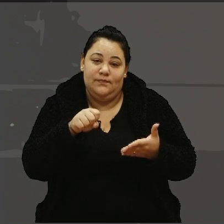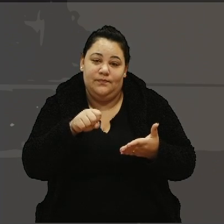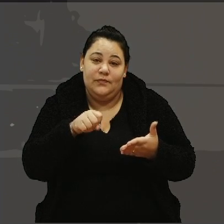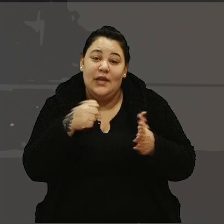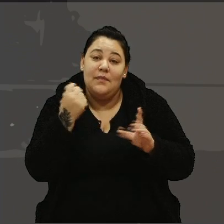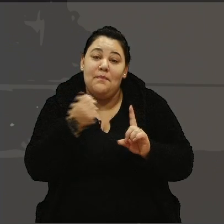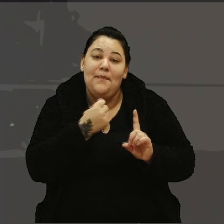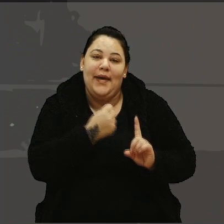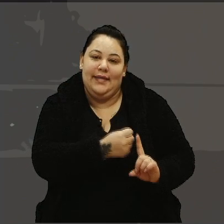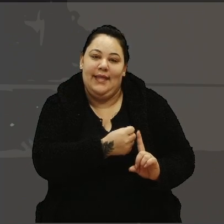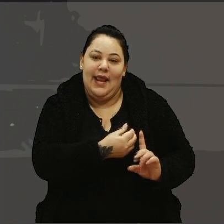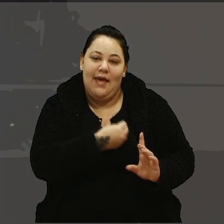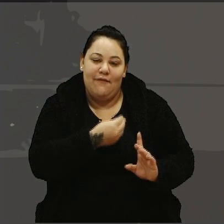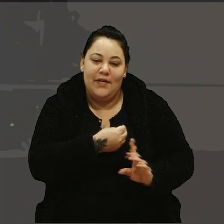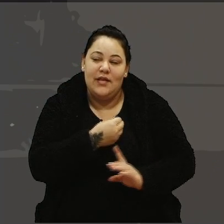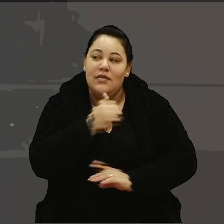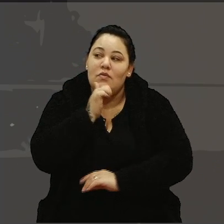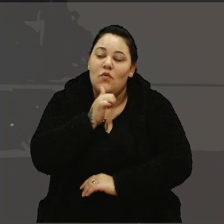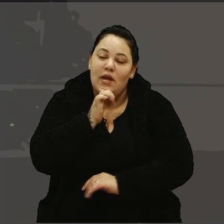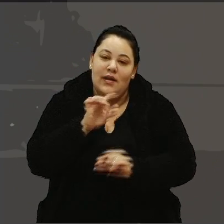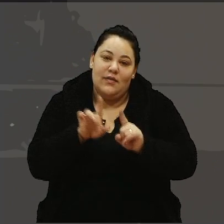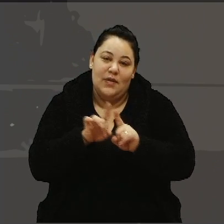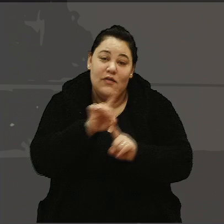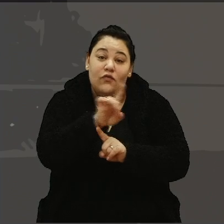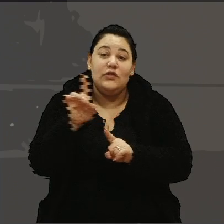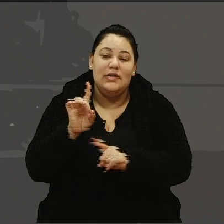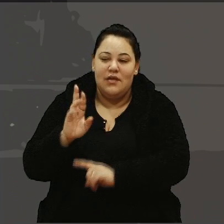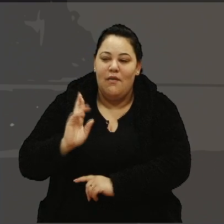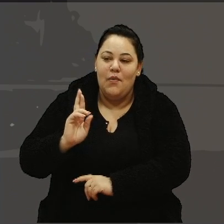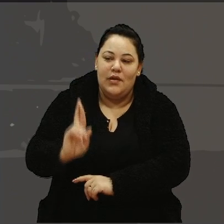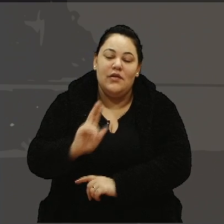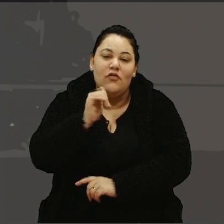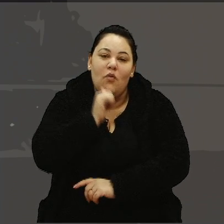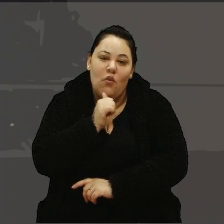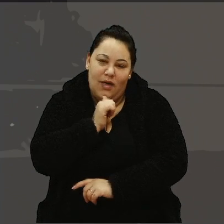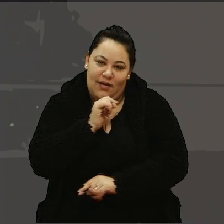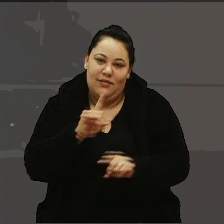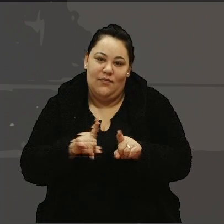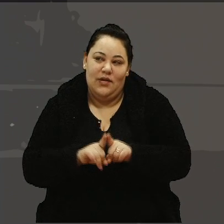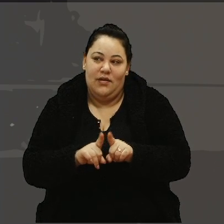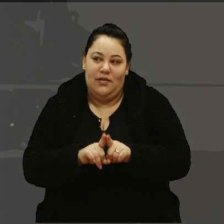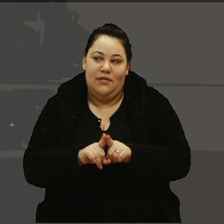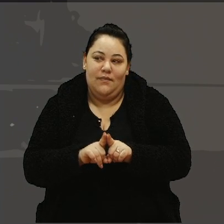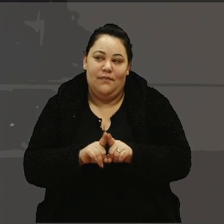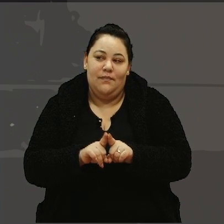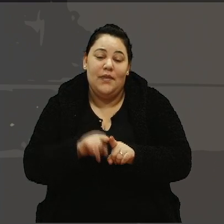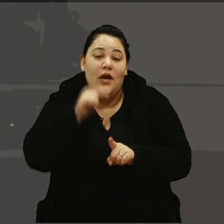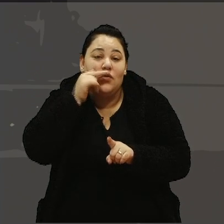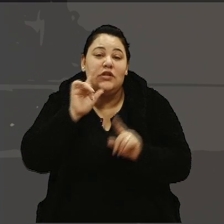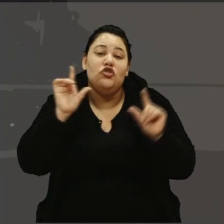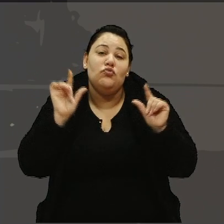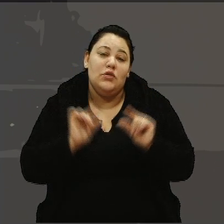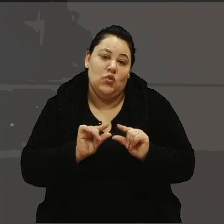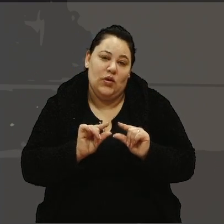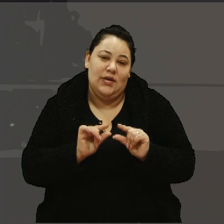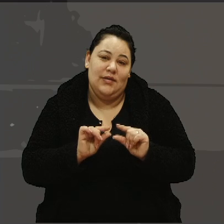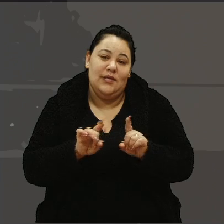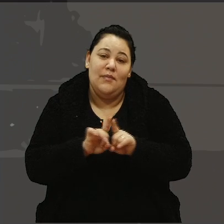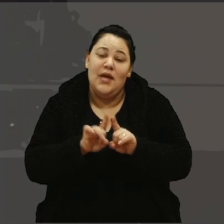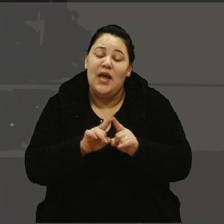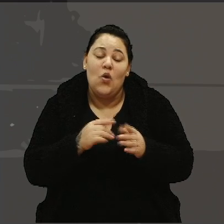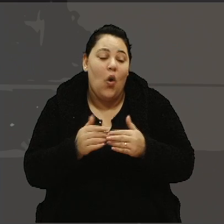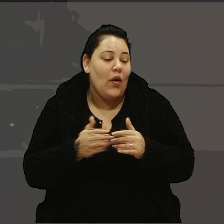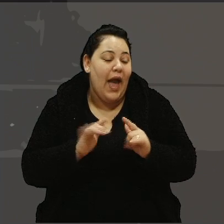que vocês sejam a nossa voz, das mulheres, para diminuir qualquer atitude